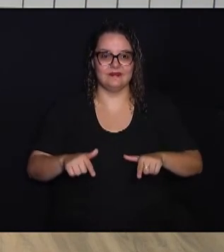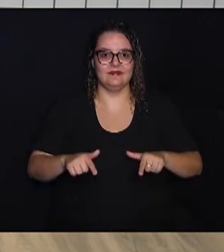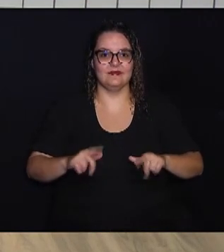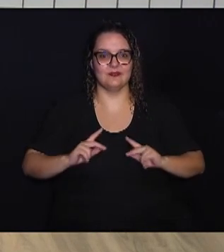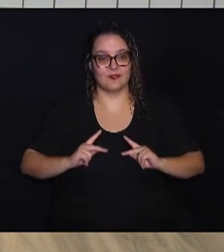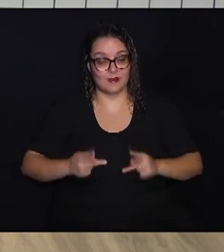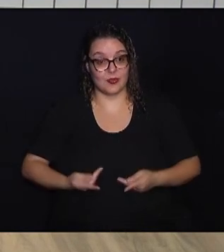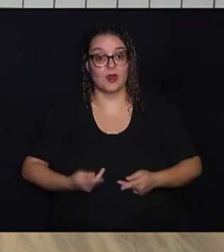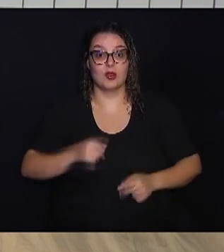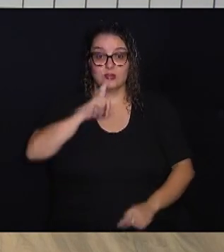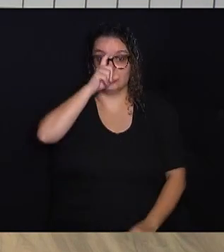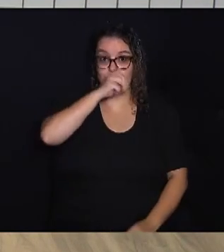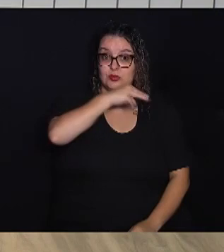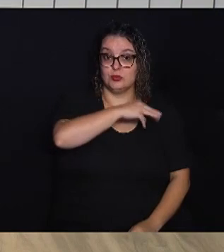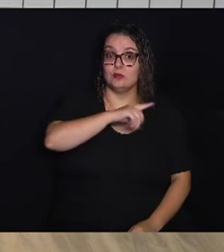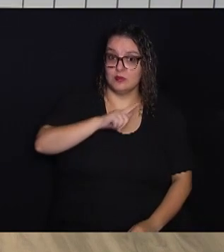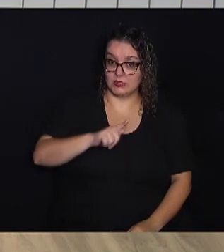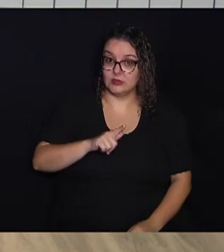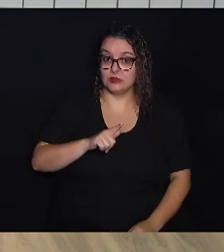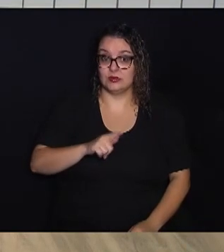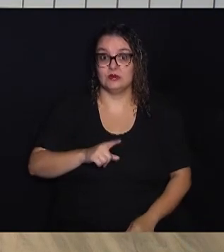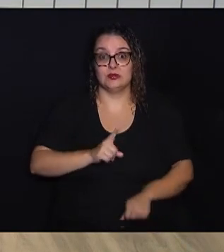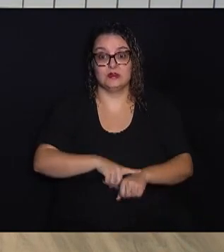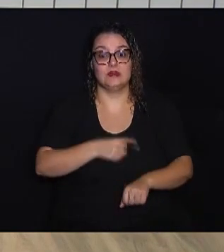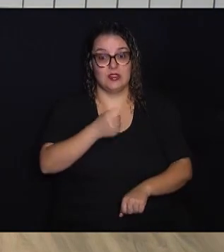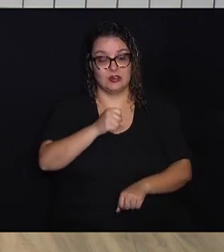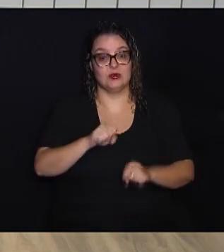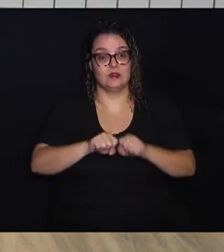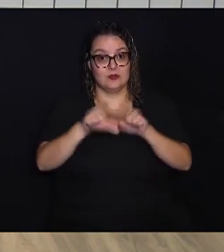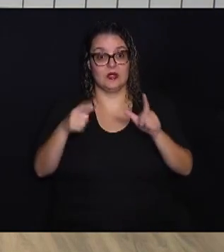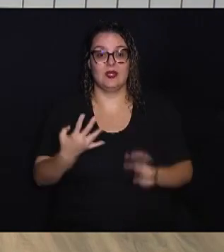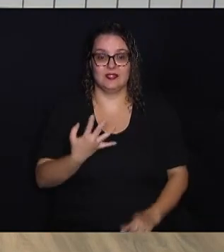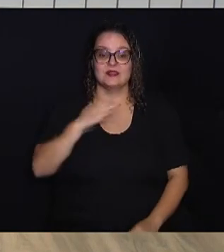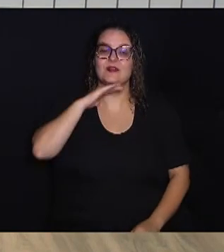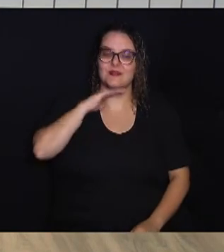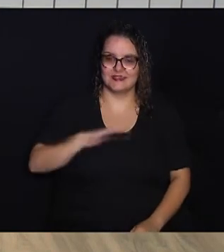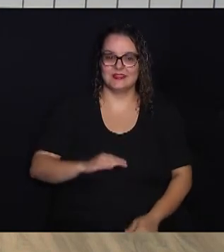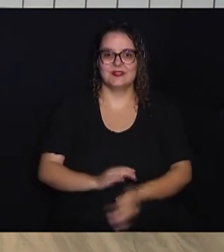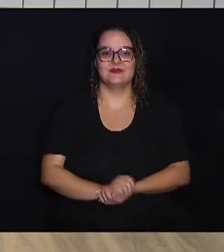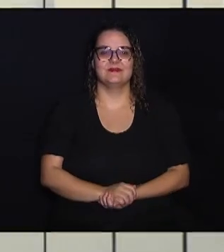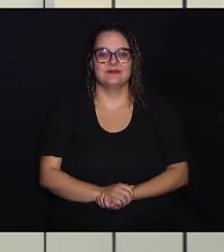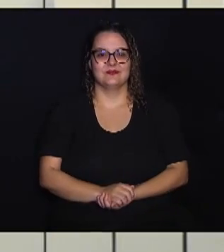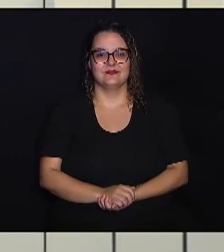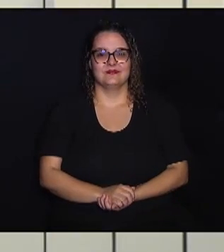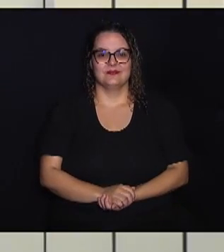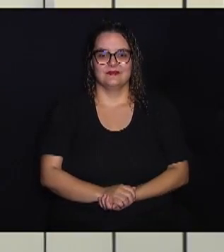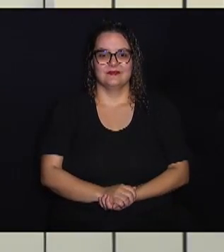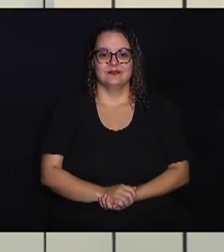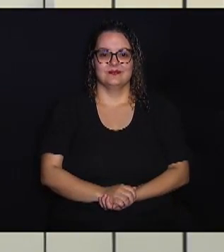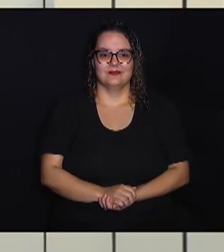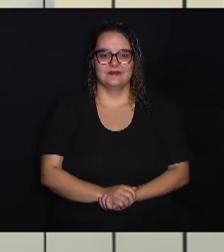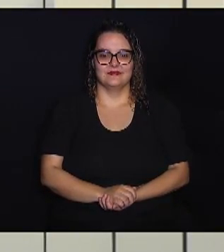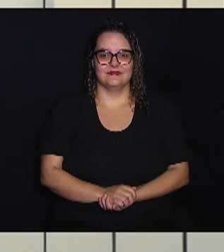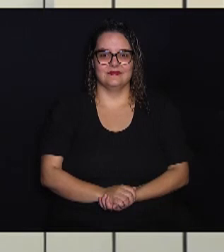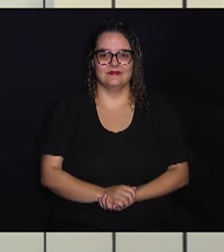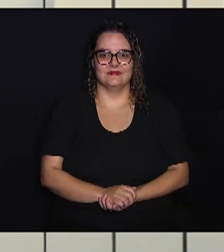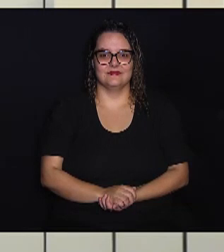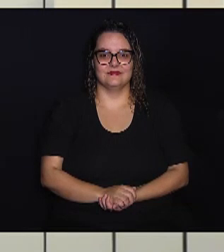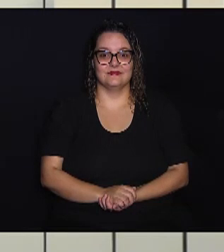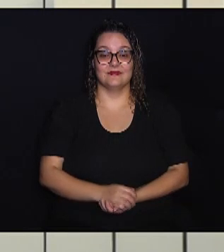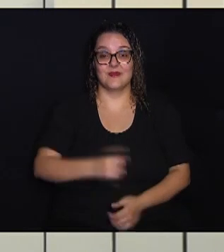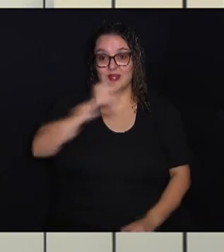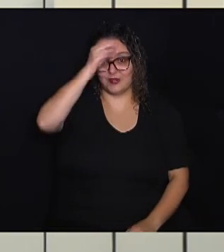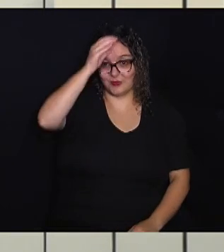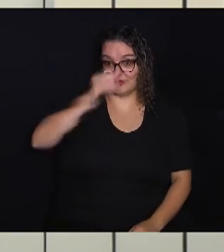do Hospital Mário Gatti, das 8 da manhã às 4 horas da tarde. E vamos lá, os